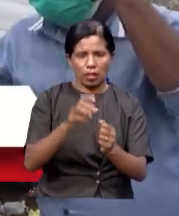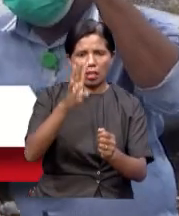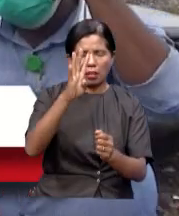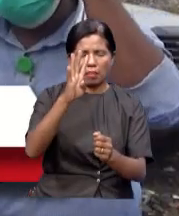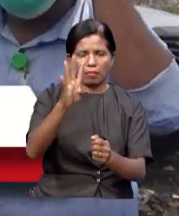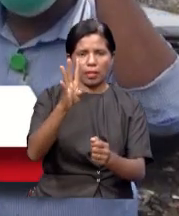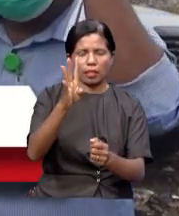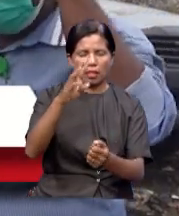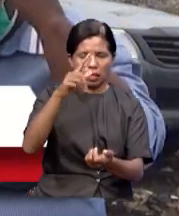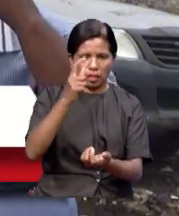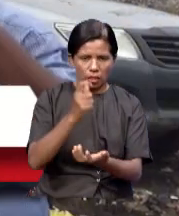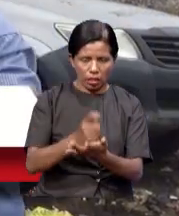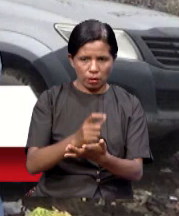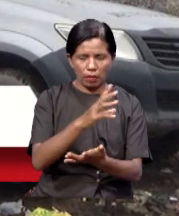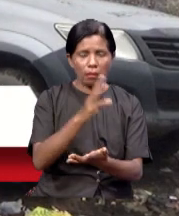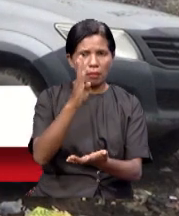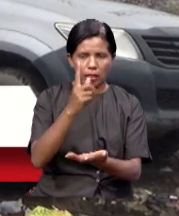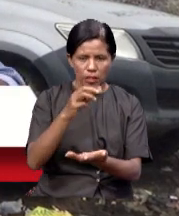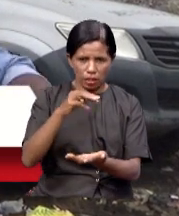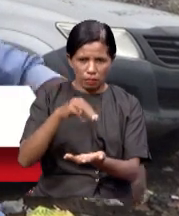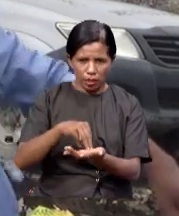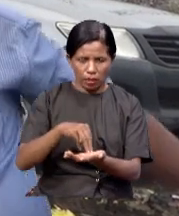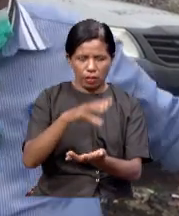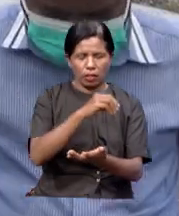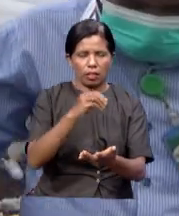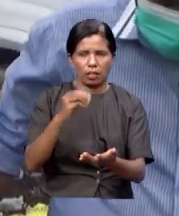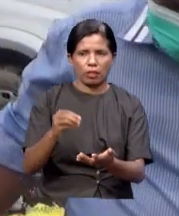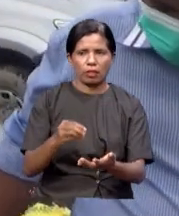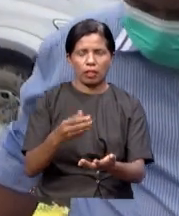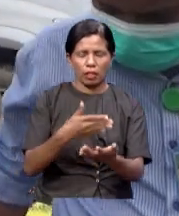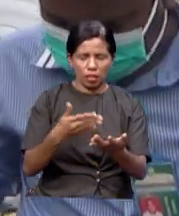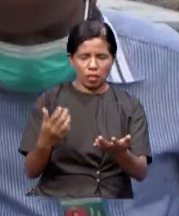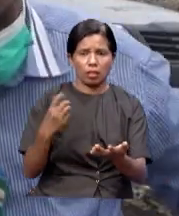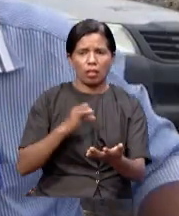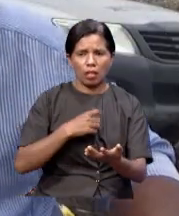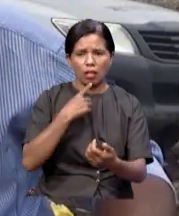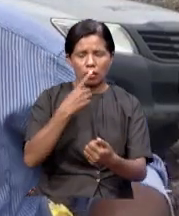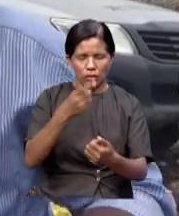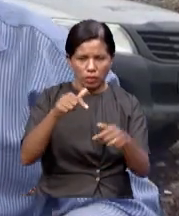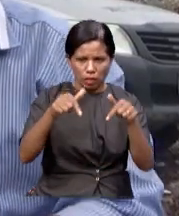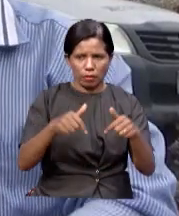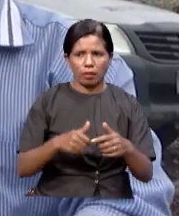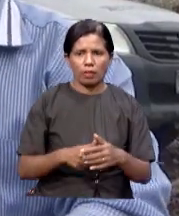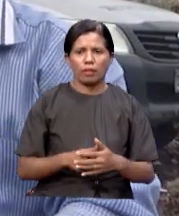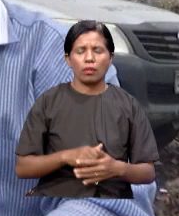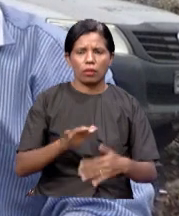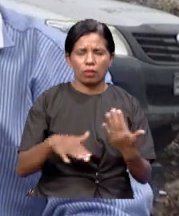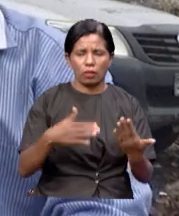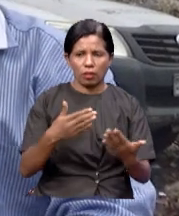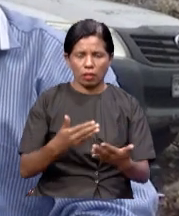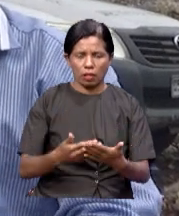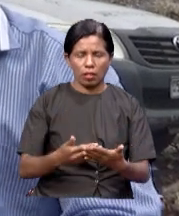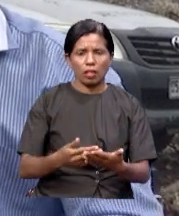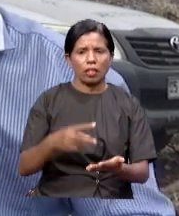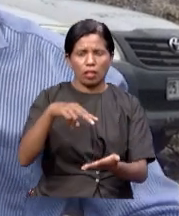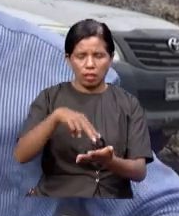4.053 establishmentos. Nebe au ato ene kata ke entre establishment hirak ne